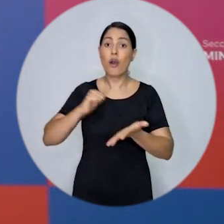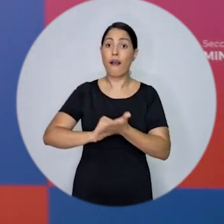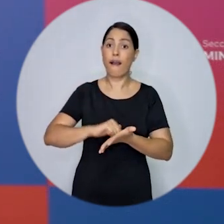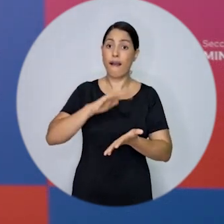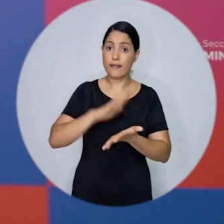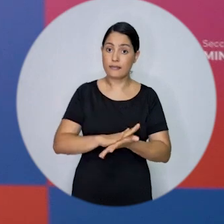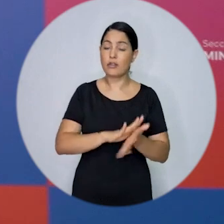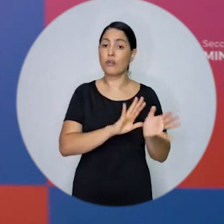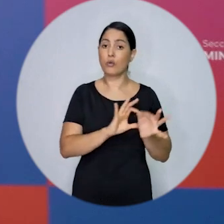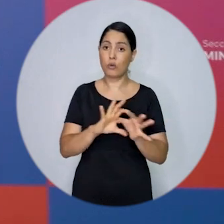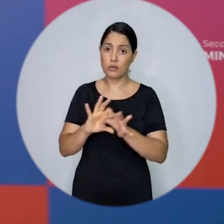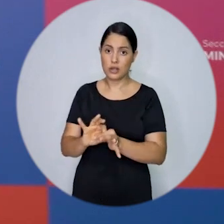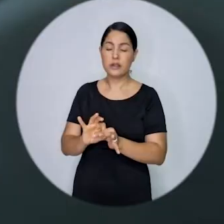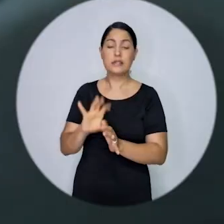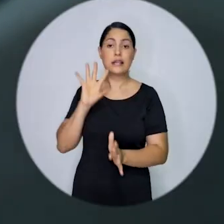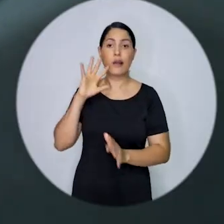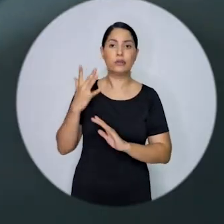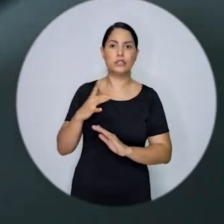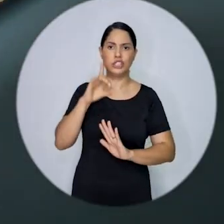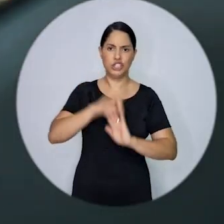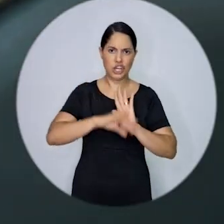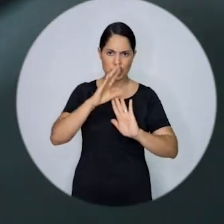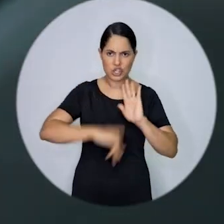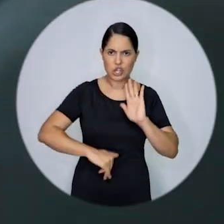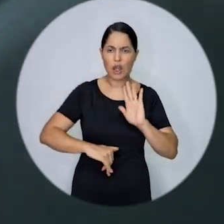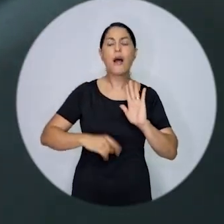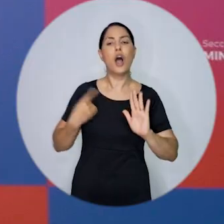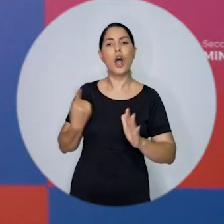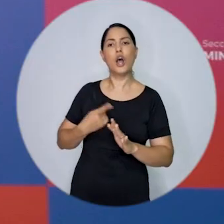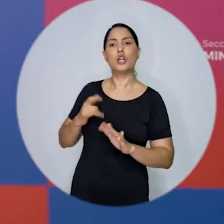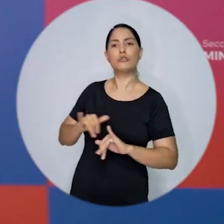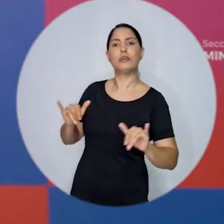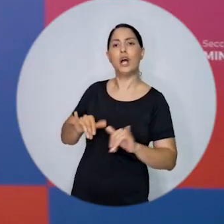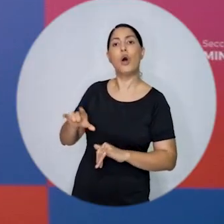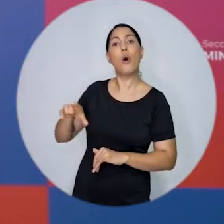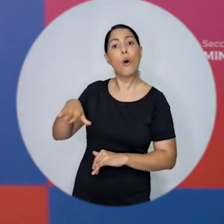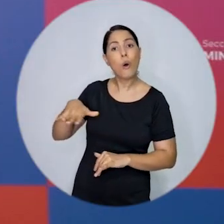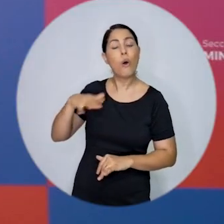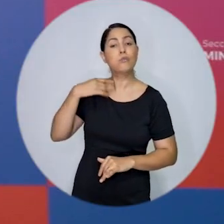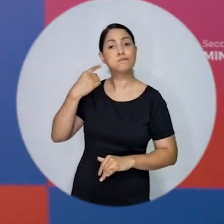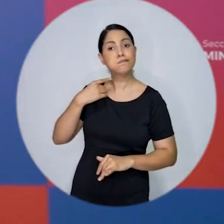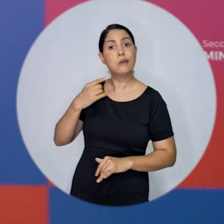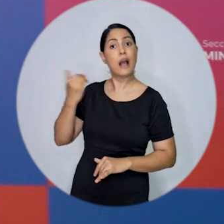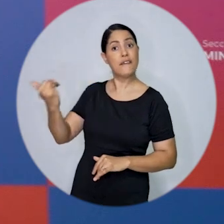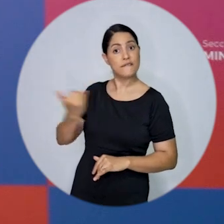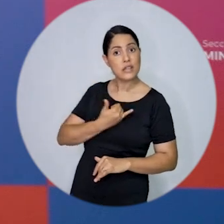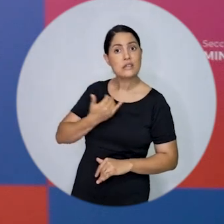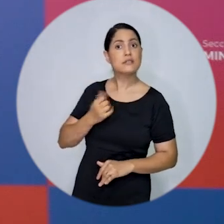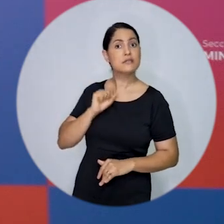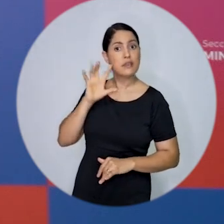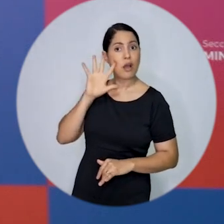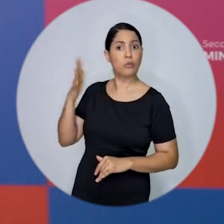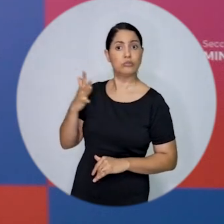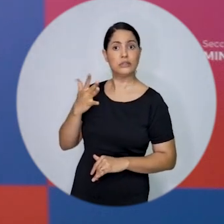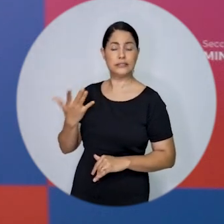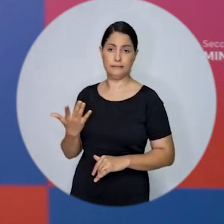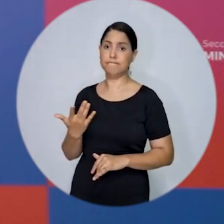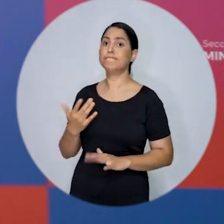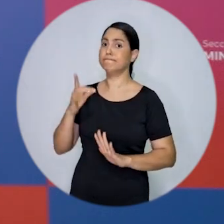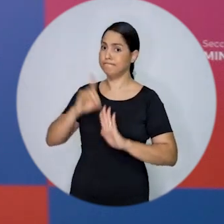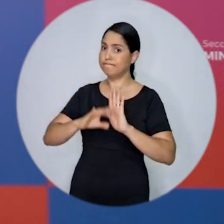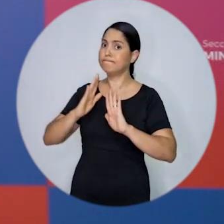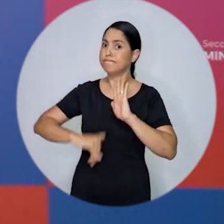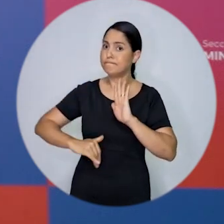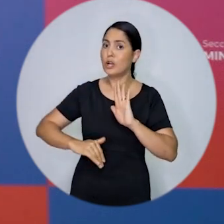focar nesse cadastro nacional de violadores de prerrogativas para estimular a advocacia a noticiar a OAB quando há algum tipo de